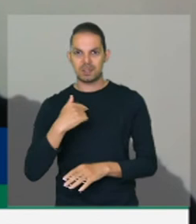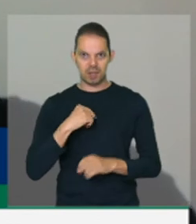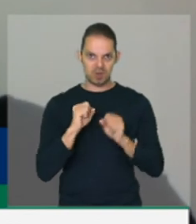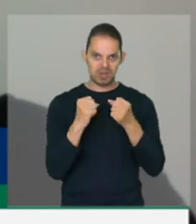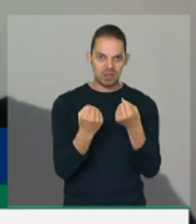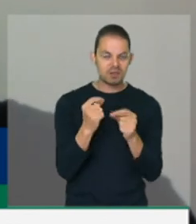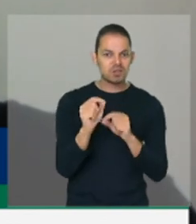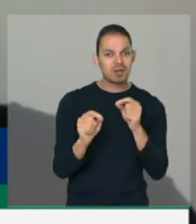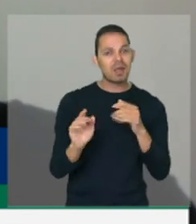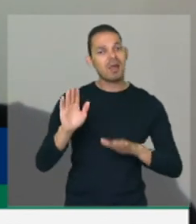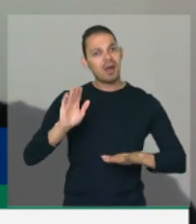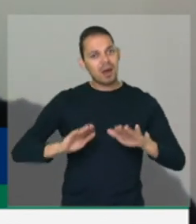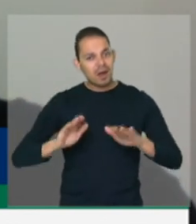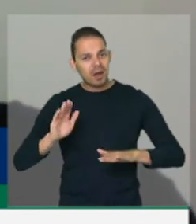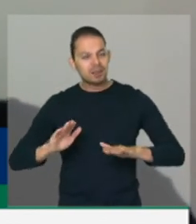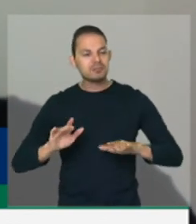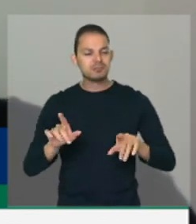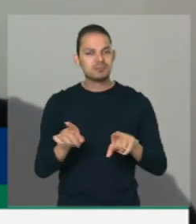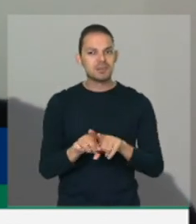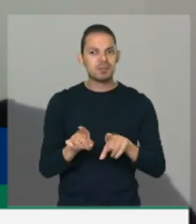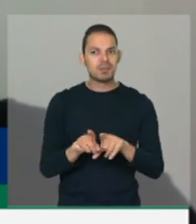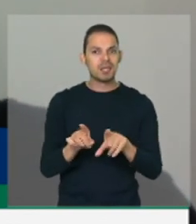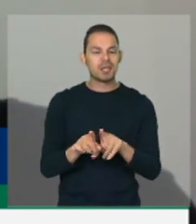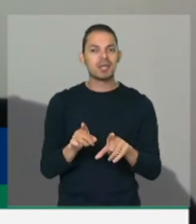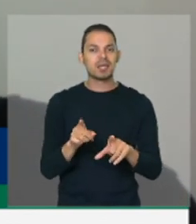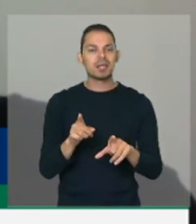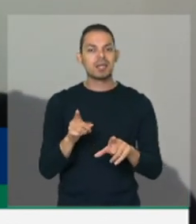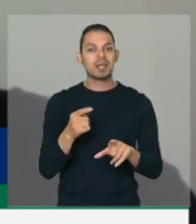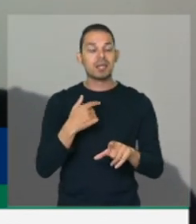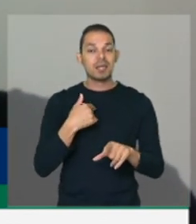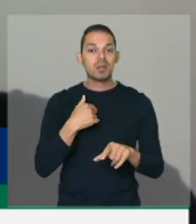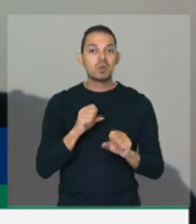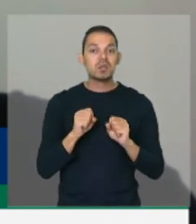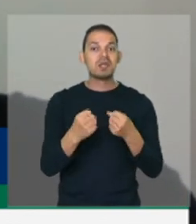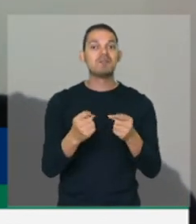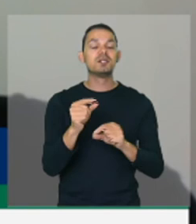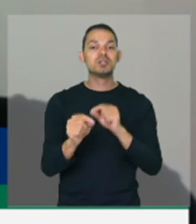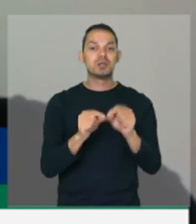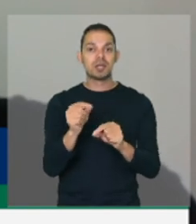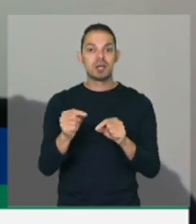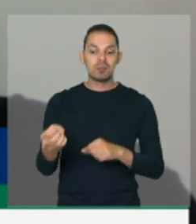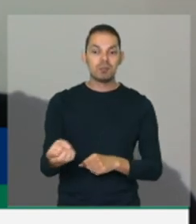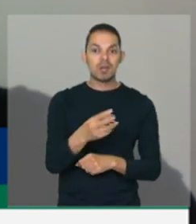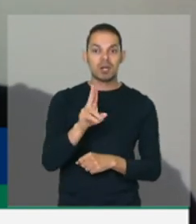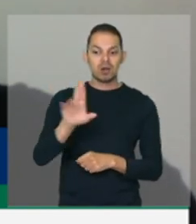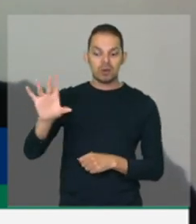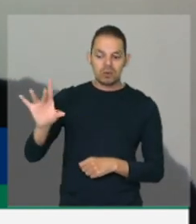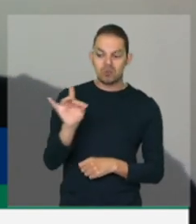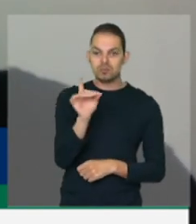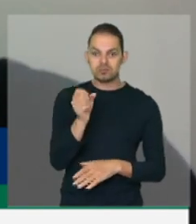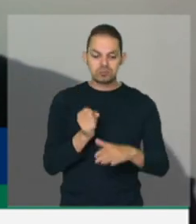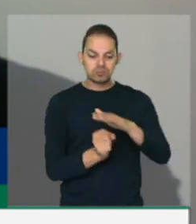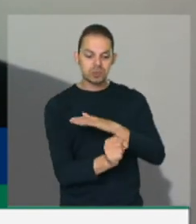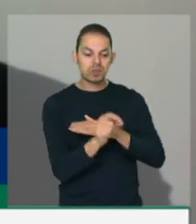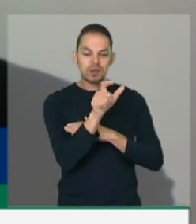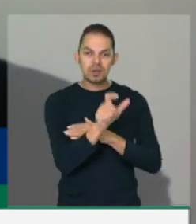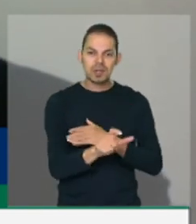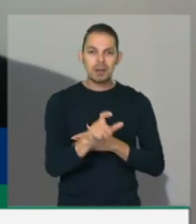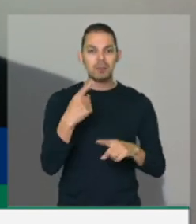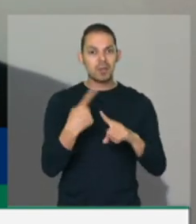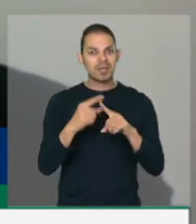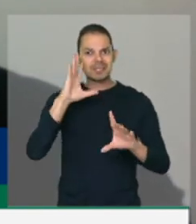alguns momentos, também, muito apaixonado, que uma nova nomeação fosse feita por conta de